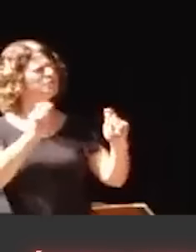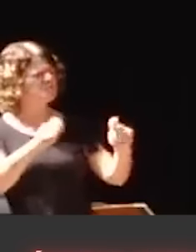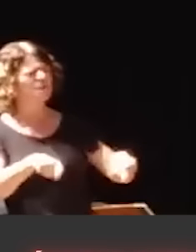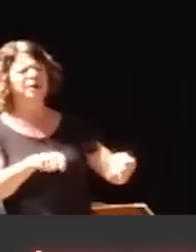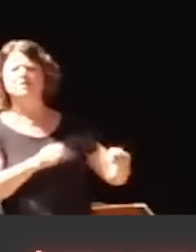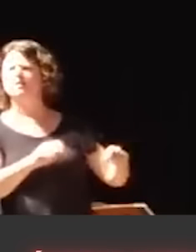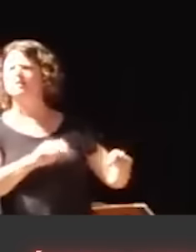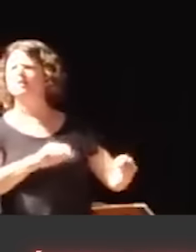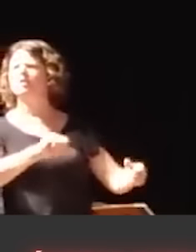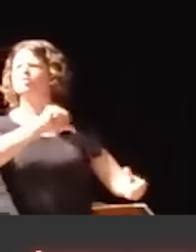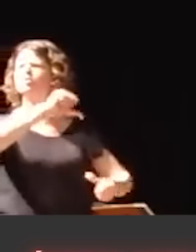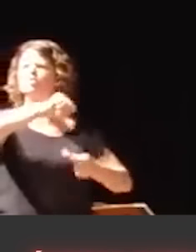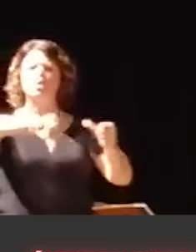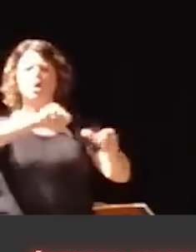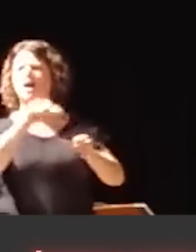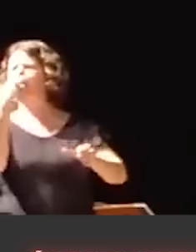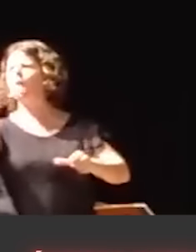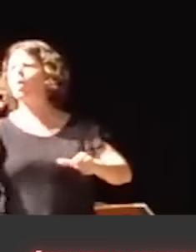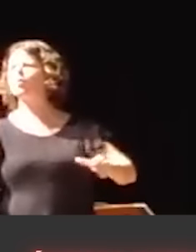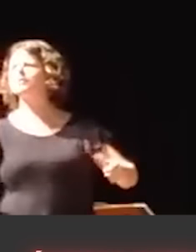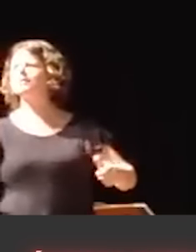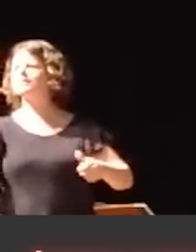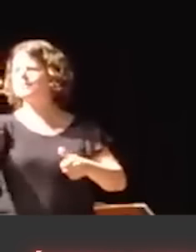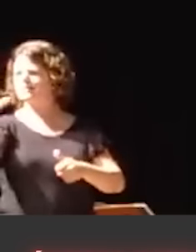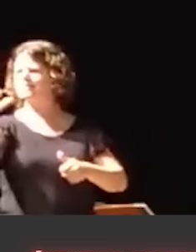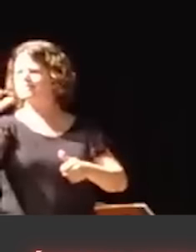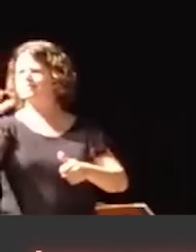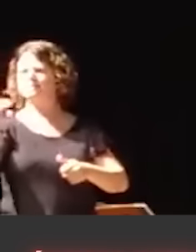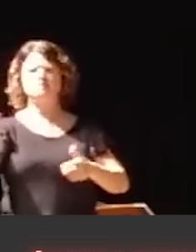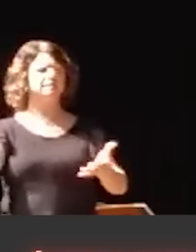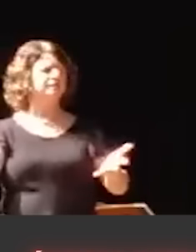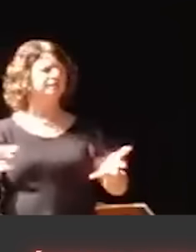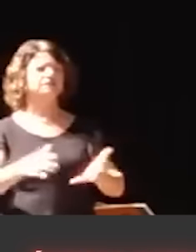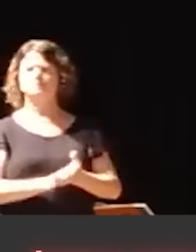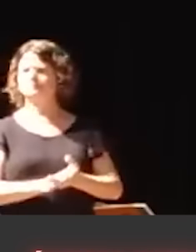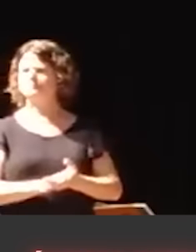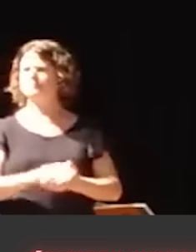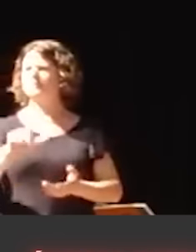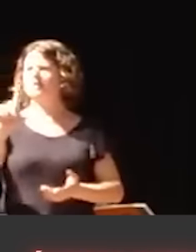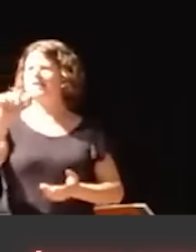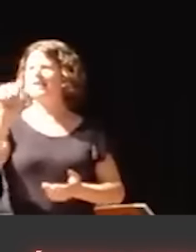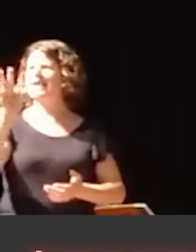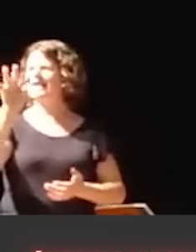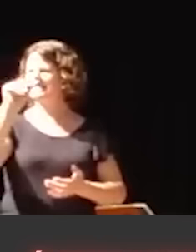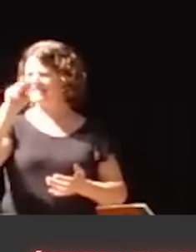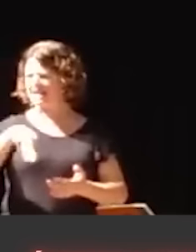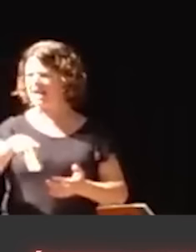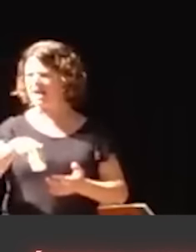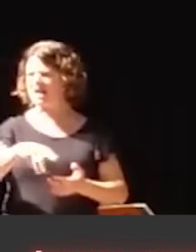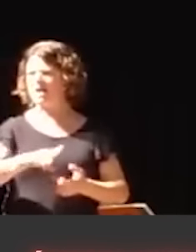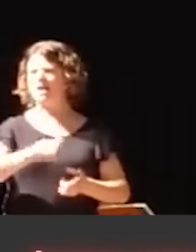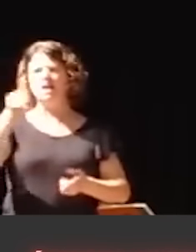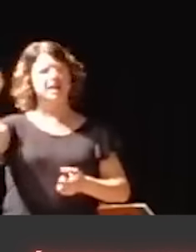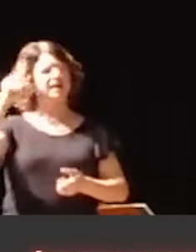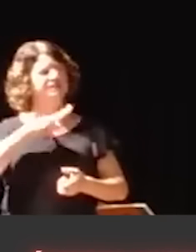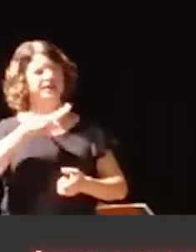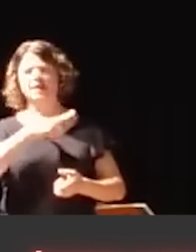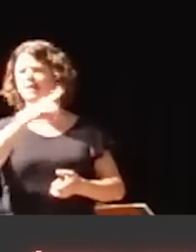aatan ass não boa azul não tem e eu já pedi mas com latão não consigo doar mas lá tem olha